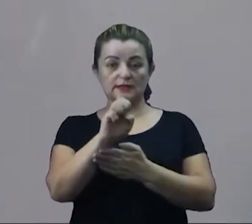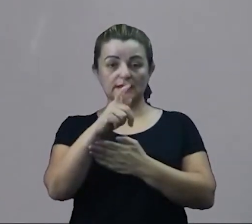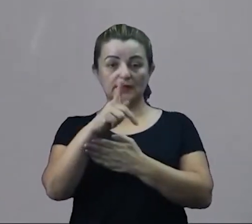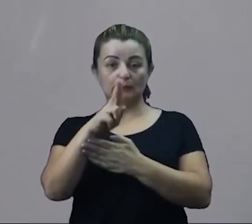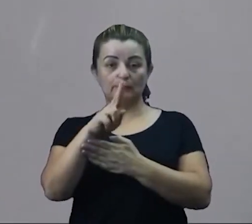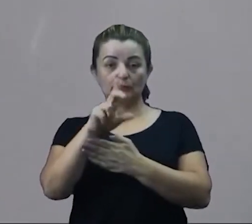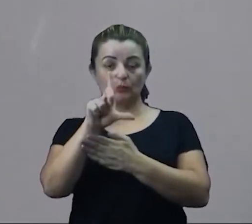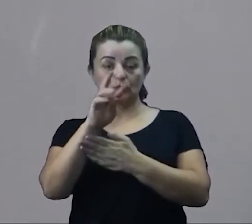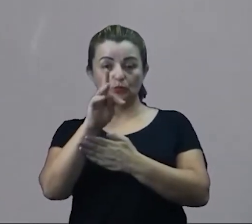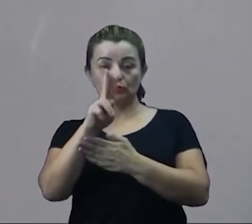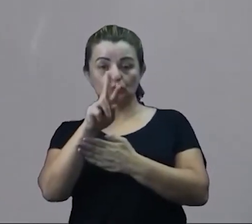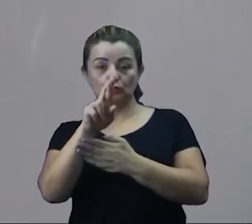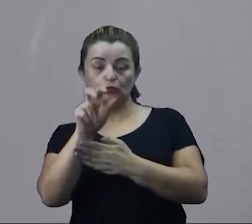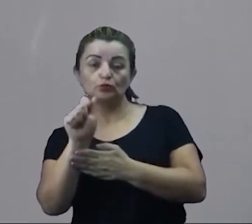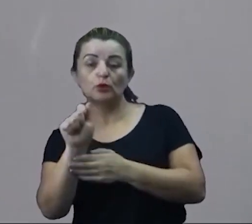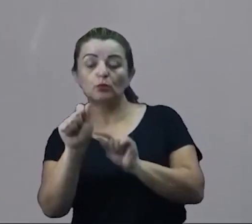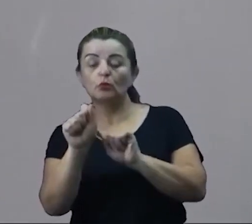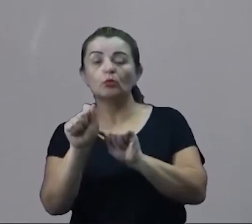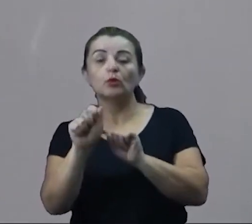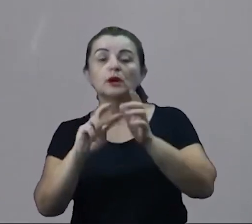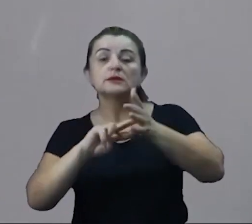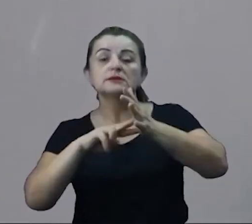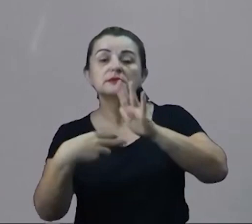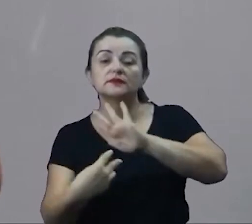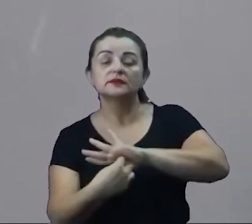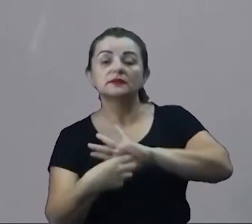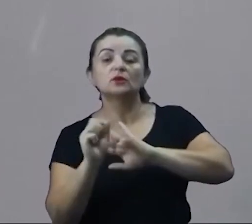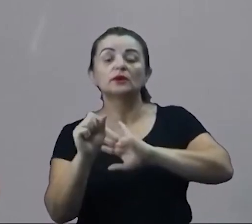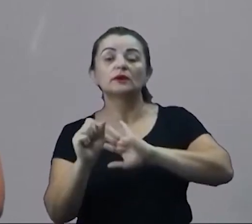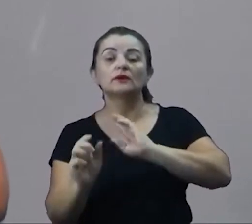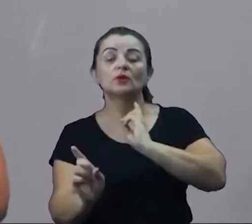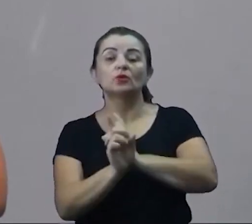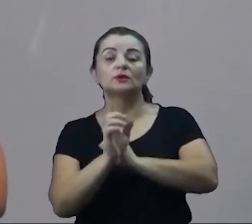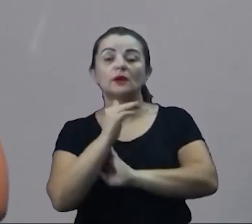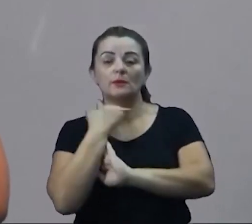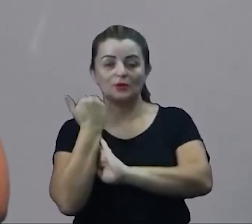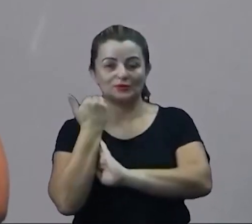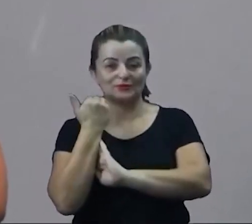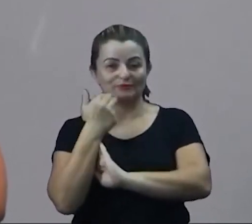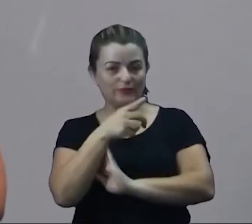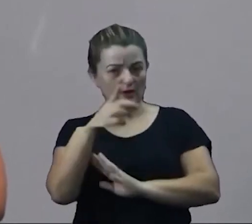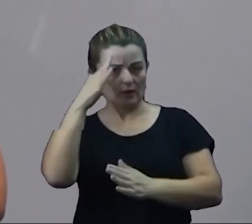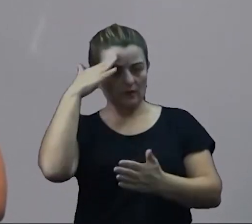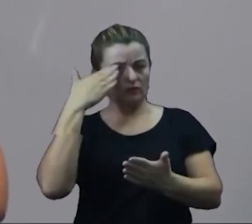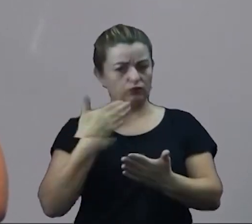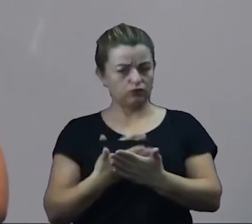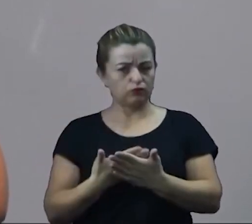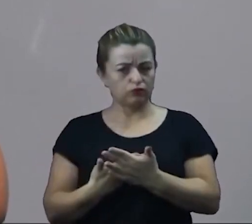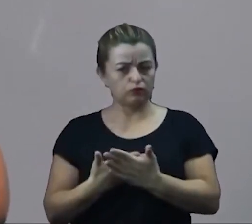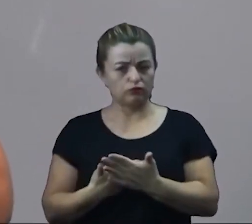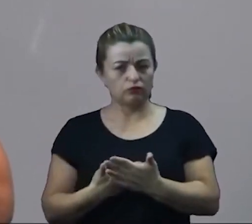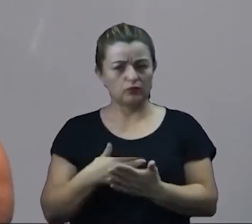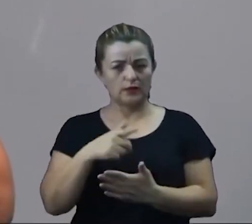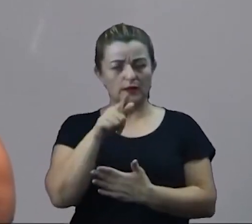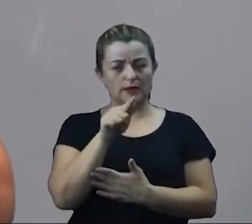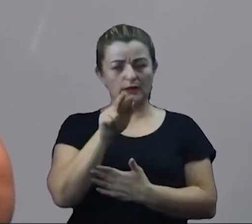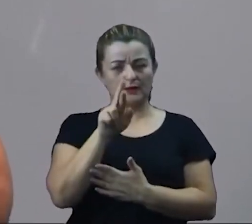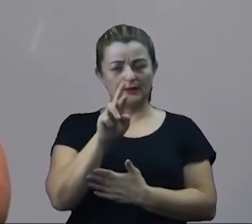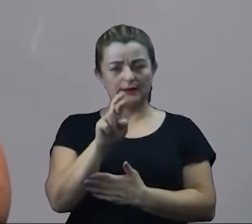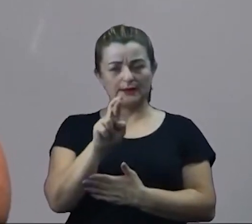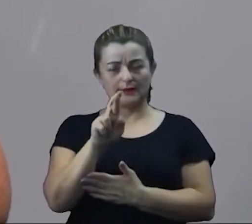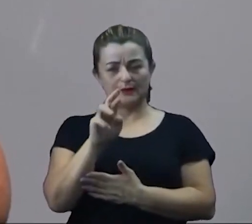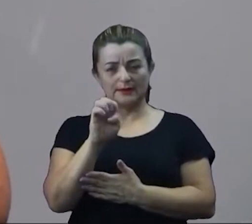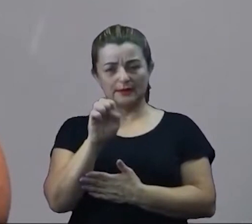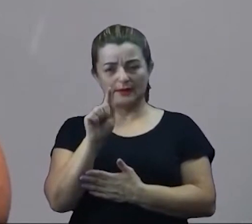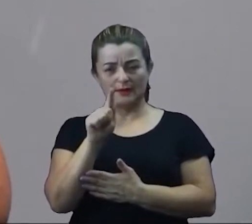Essa sepultura quer dizer que ela encontrará a morte. Gente, vocês acreditam que o Gregório de Matos conquistou